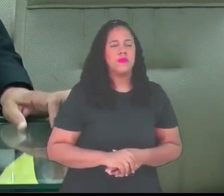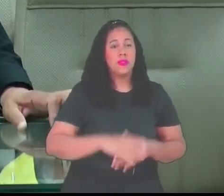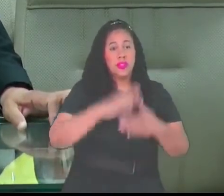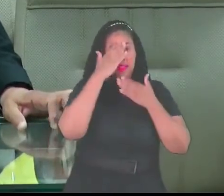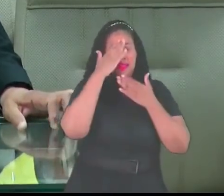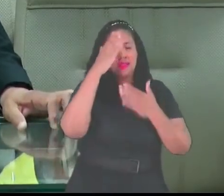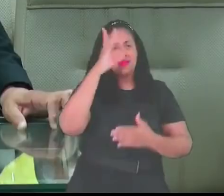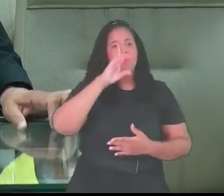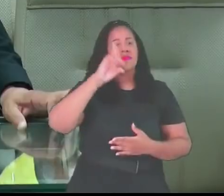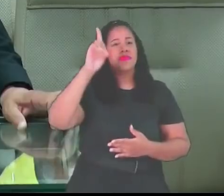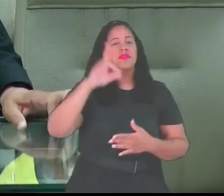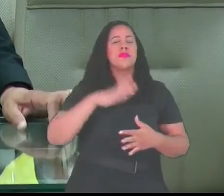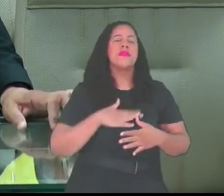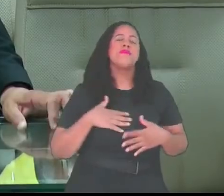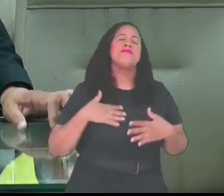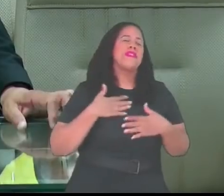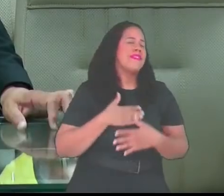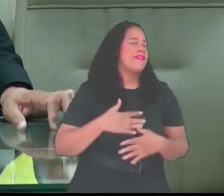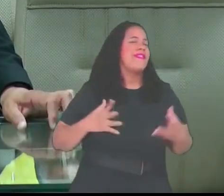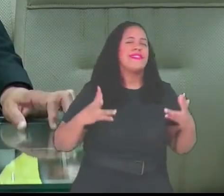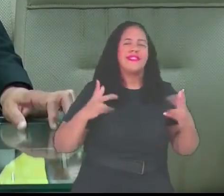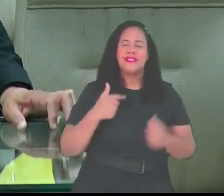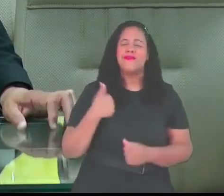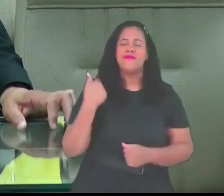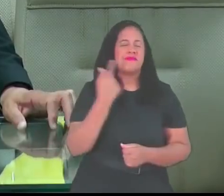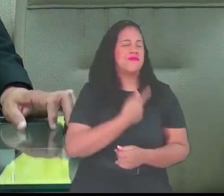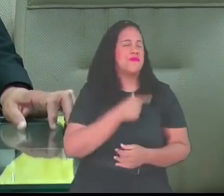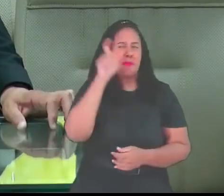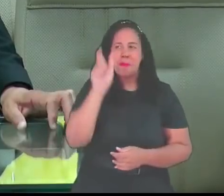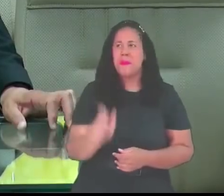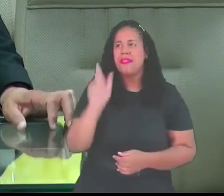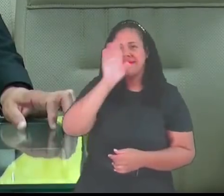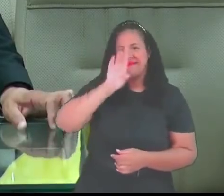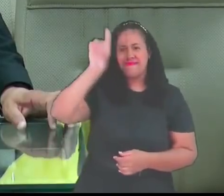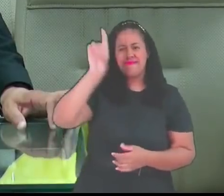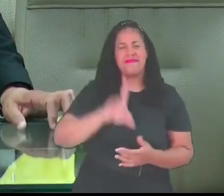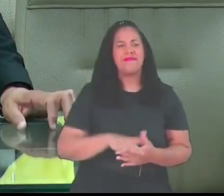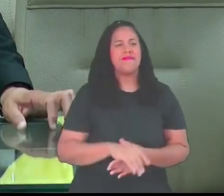Agradecer a Deus pelo privilégio de estarmos na sua presença.